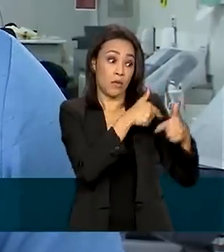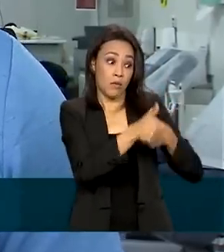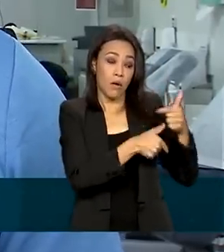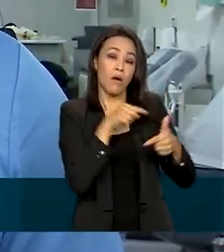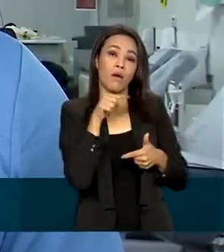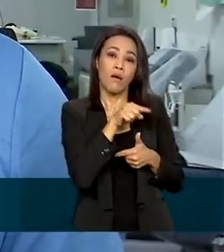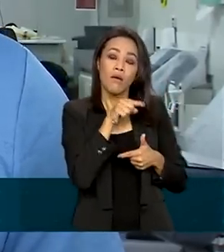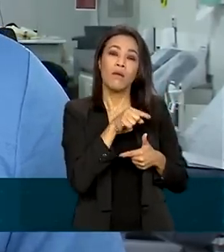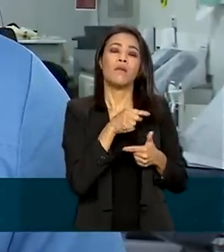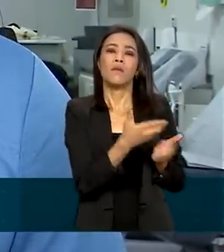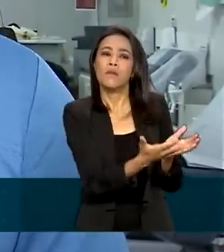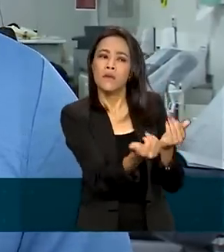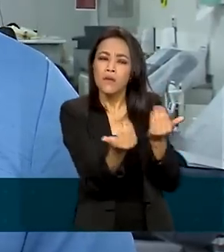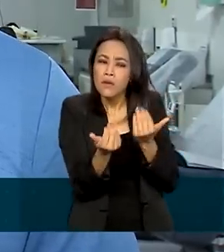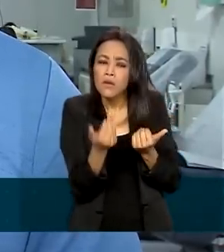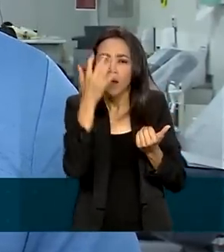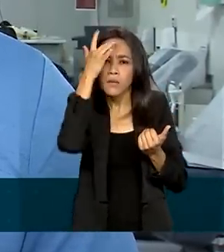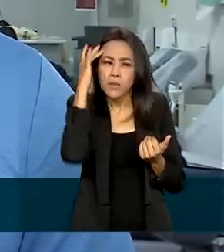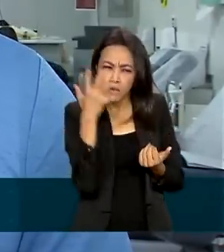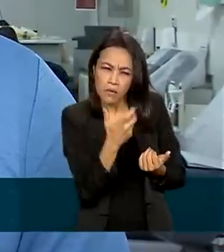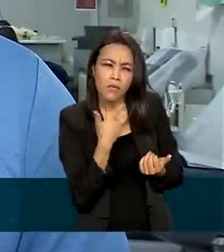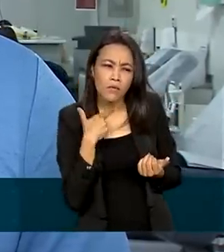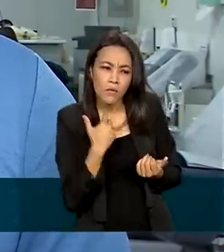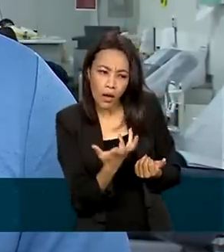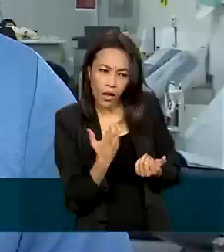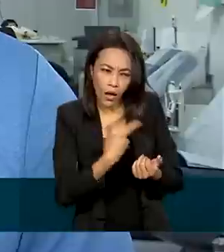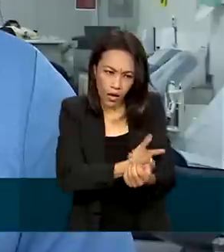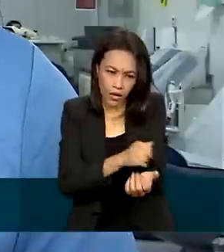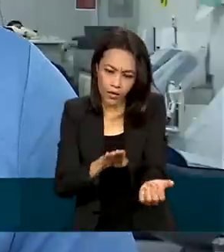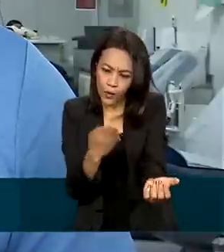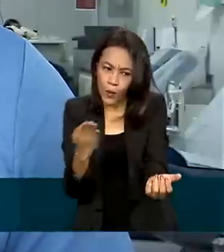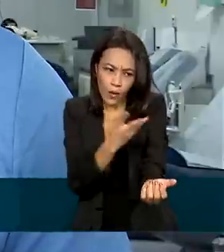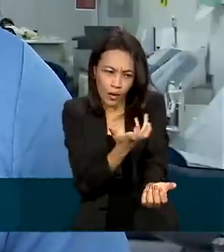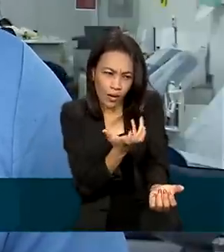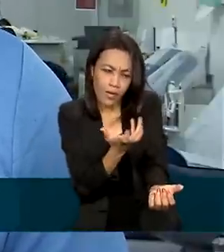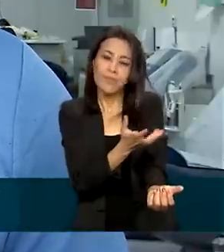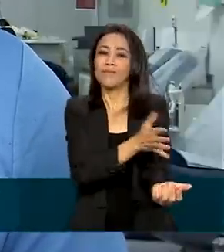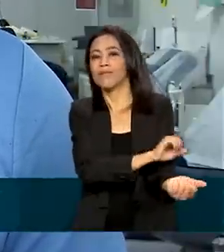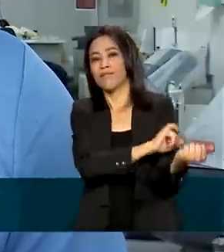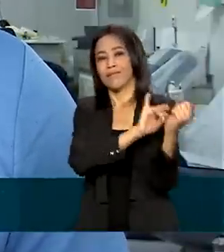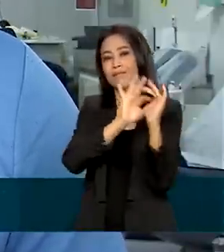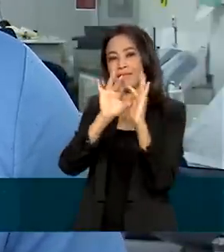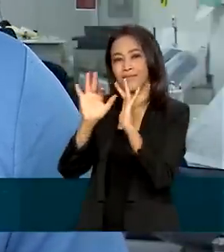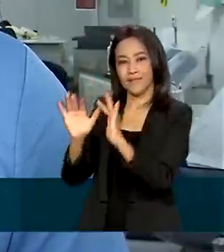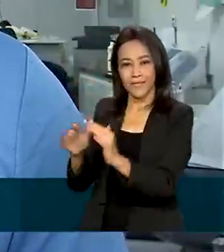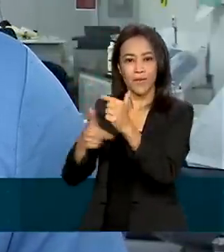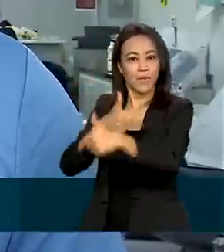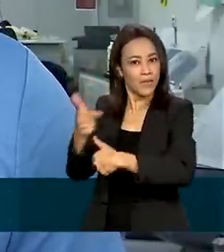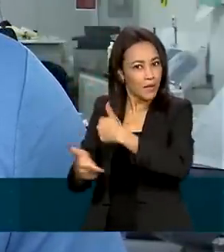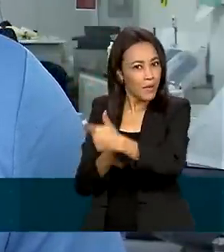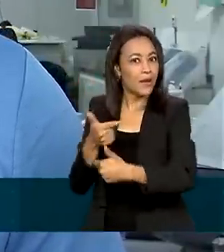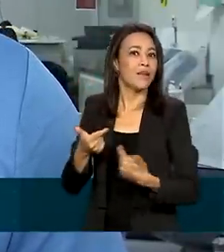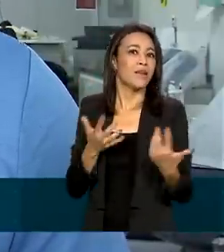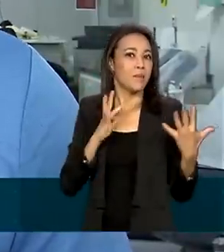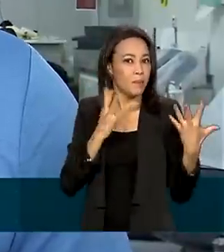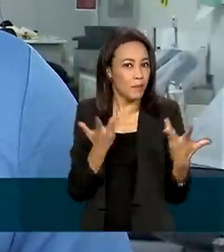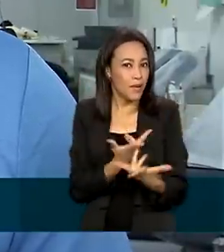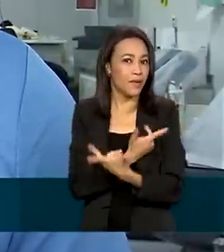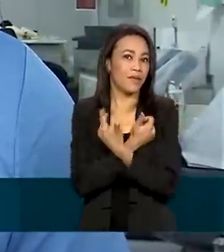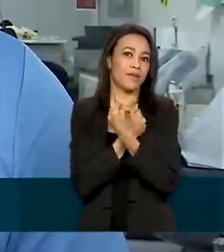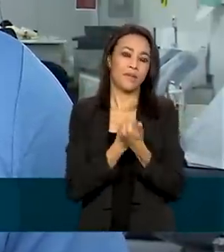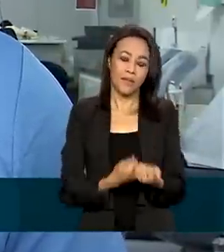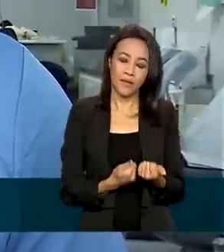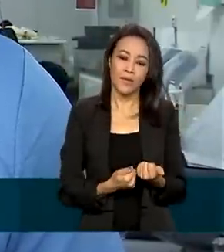e incluir algumas pessoas que queiram fazer doação de sangue. E estamos fazendo esse trabalho aí, trabalho maravilhoso,